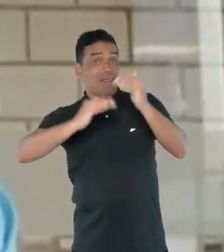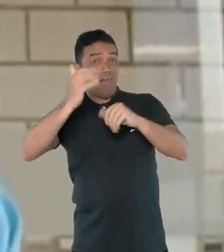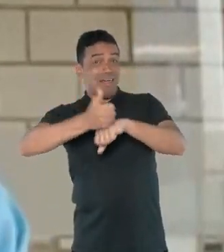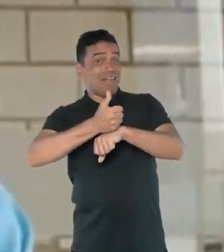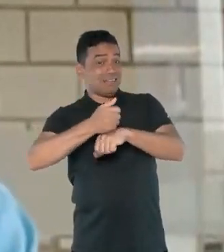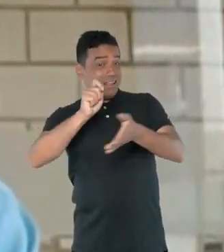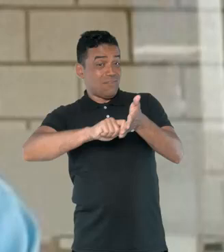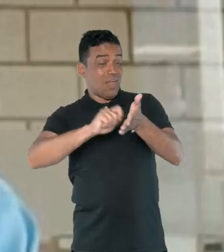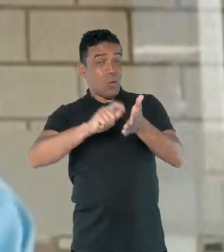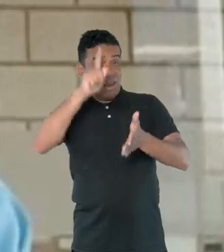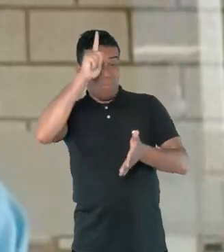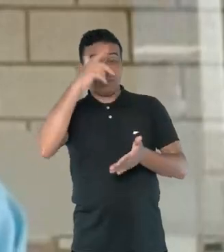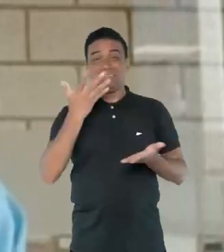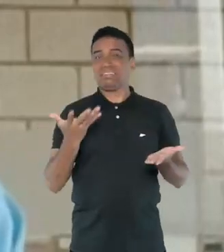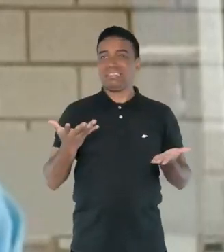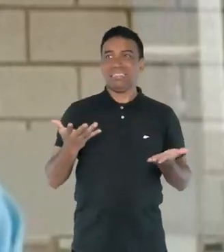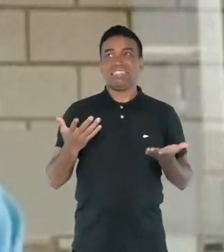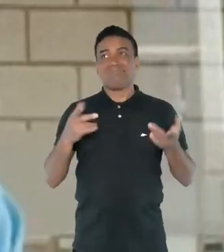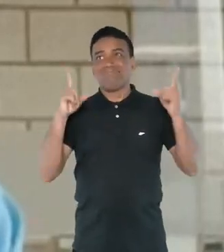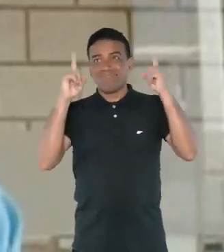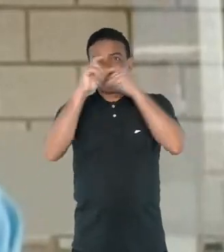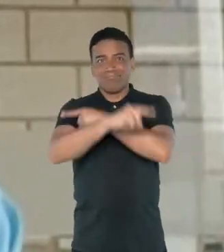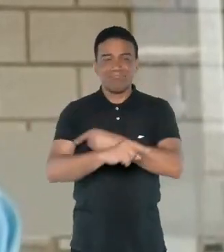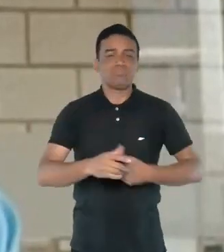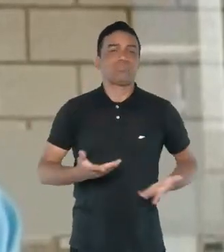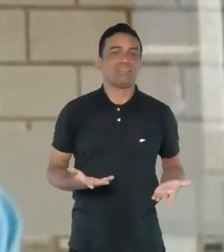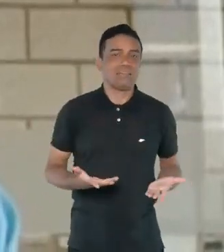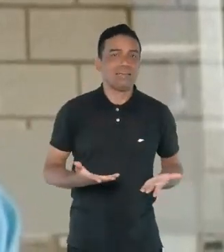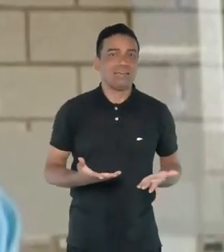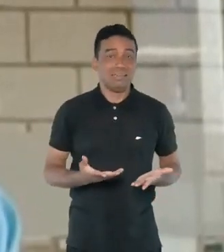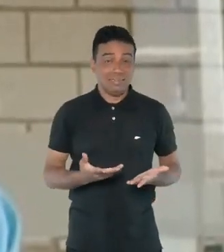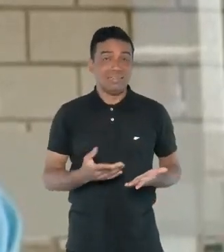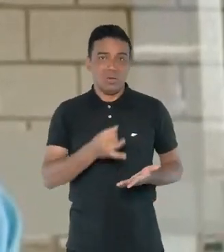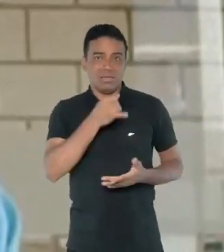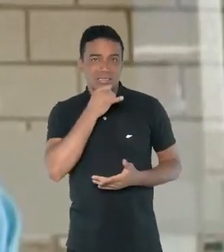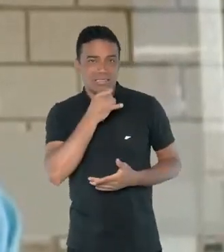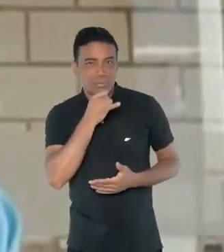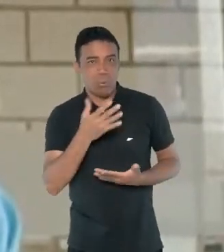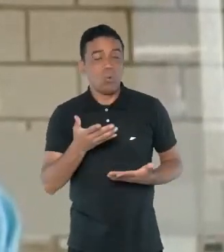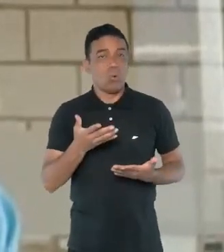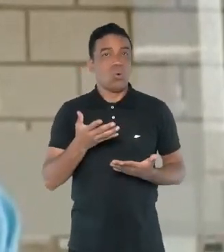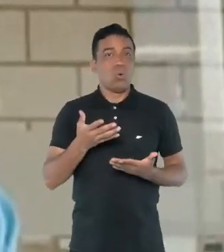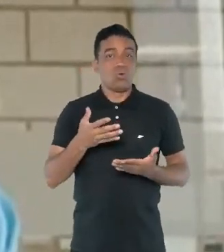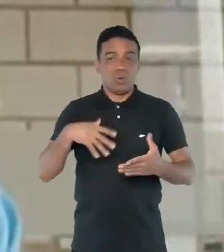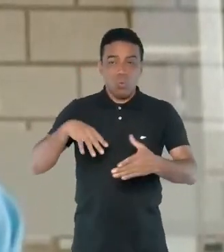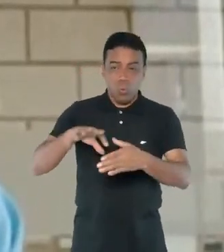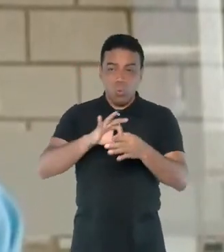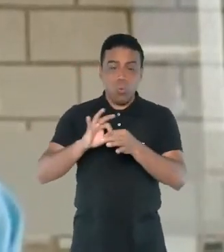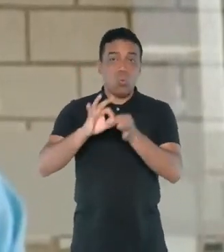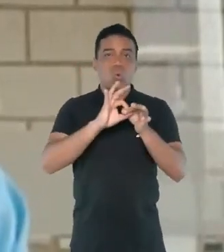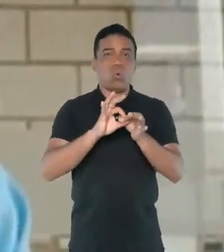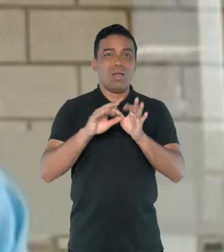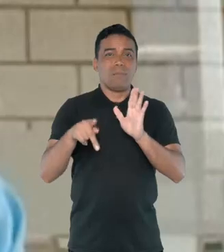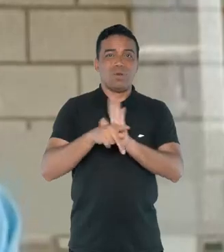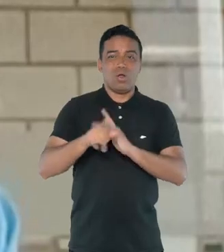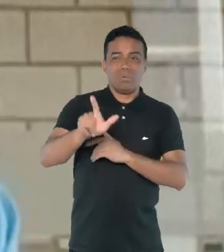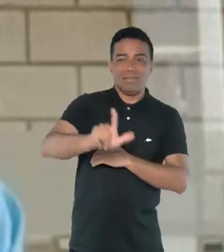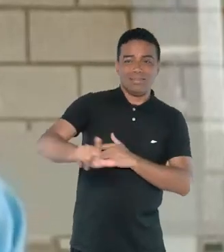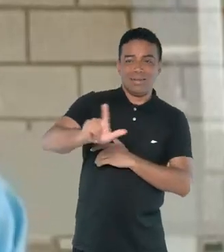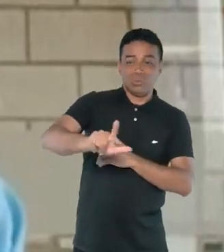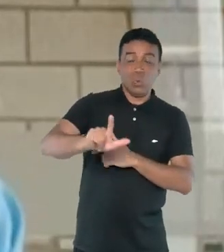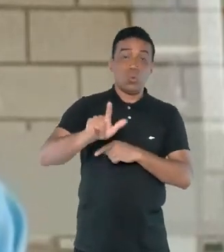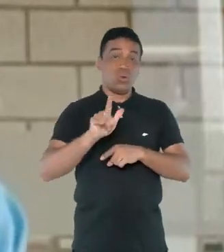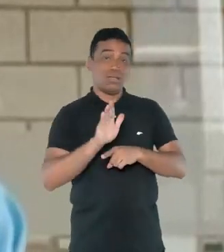E eu sabia, por ter, digamos assim, né, um background ali, né, uma afiliação com literatura,